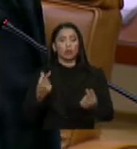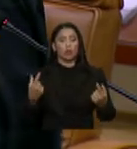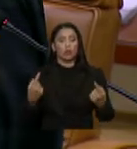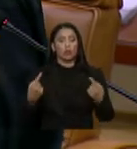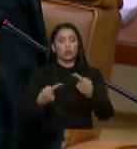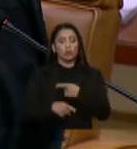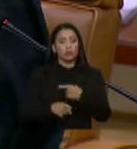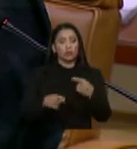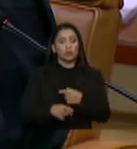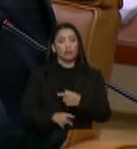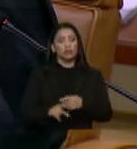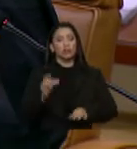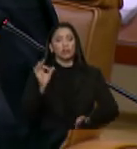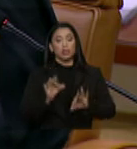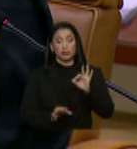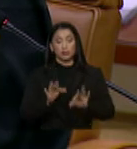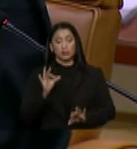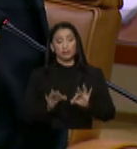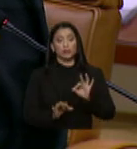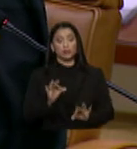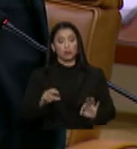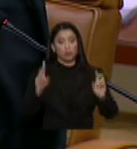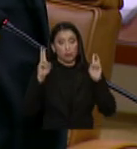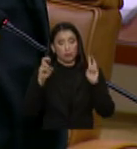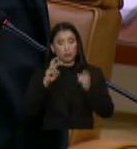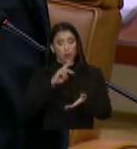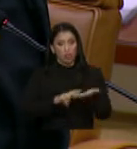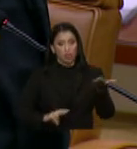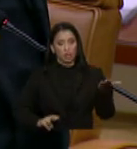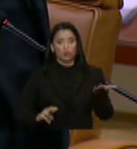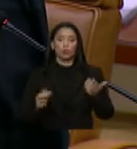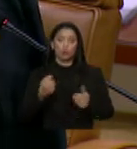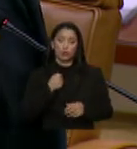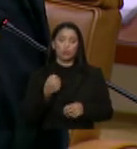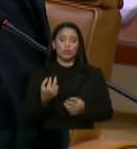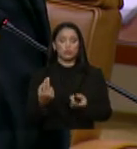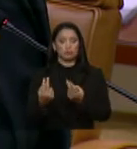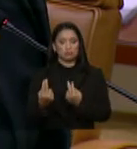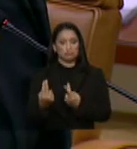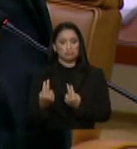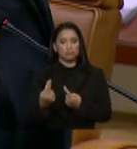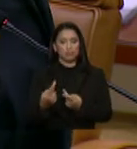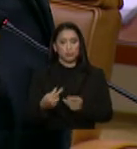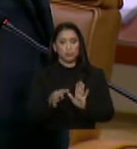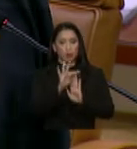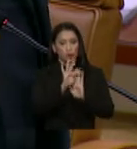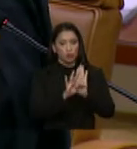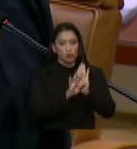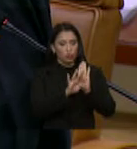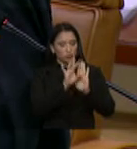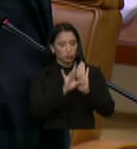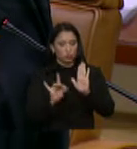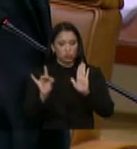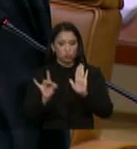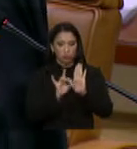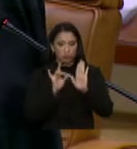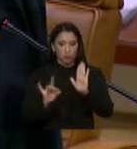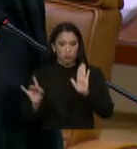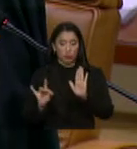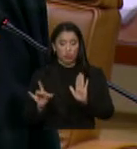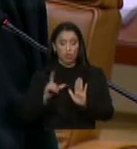relevante sobre a matéria o eminente relator fez assim como eu a que transcrevo no voto e inúmeras